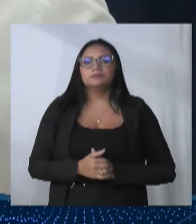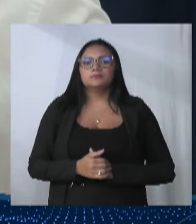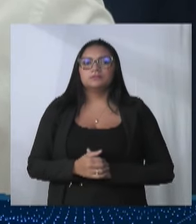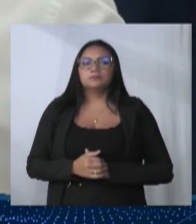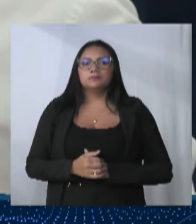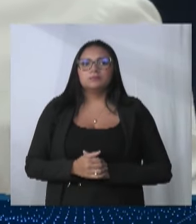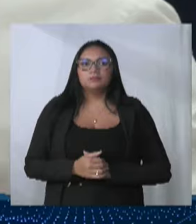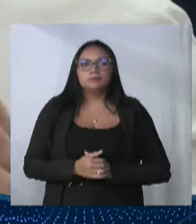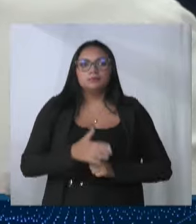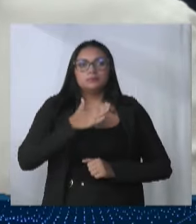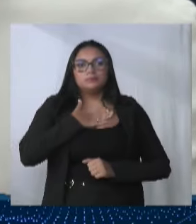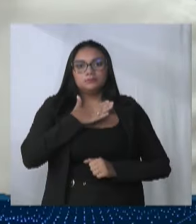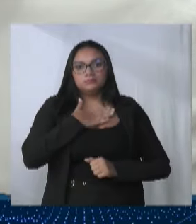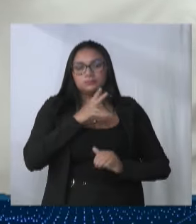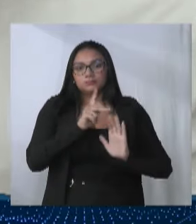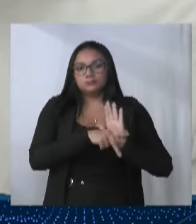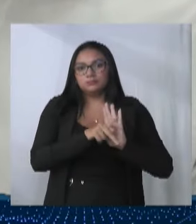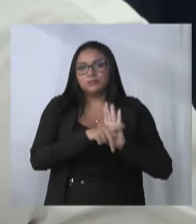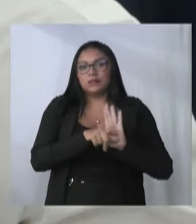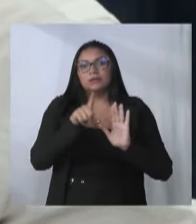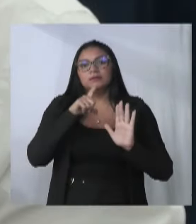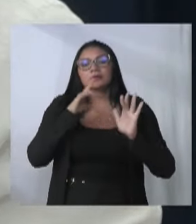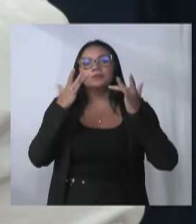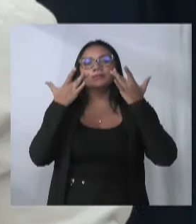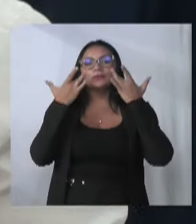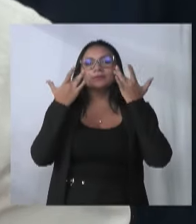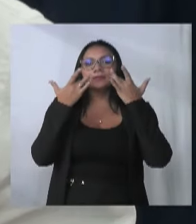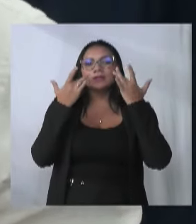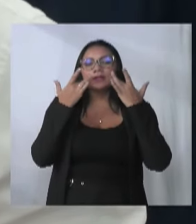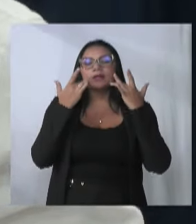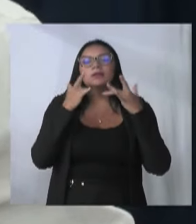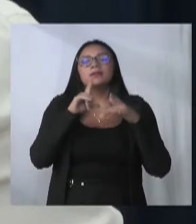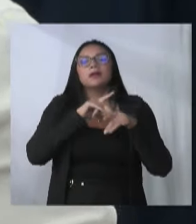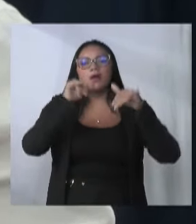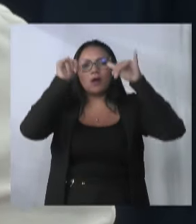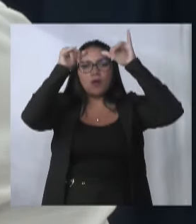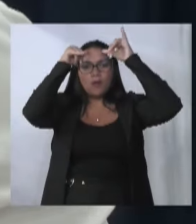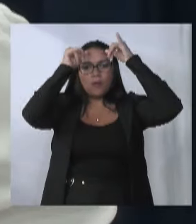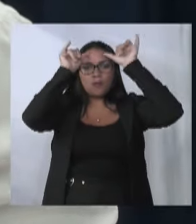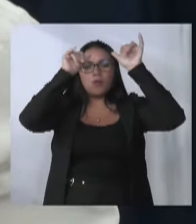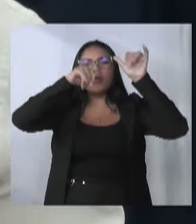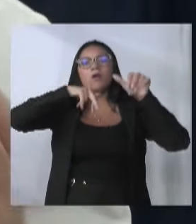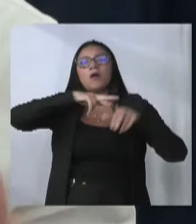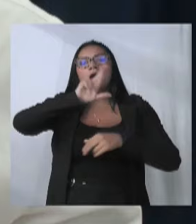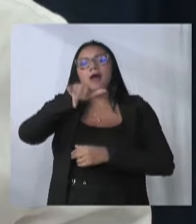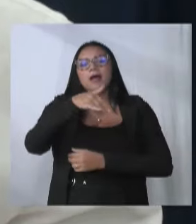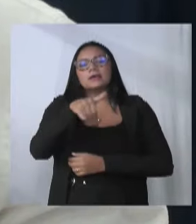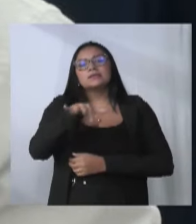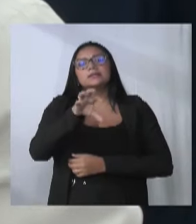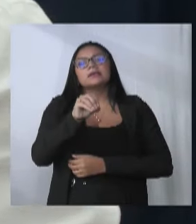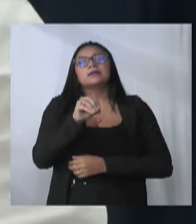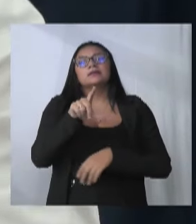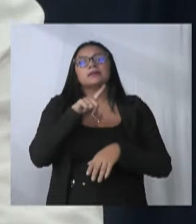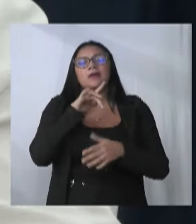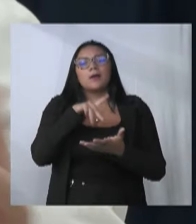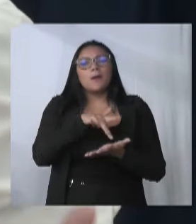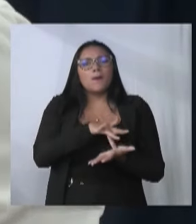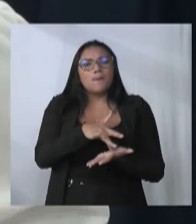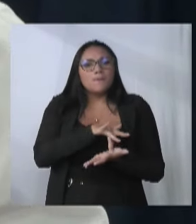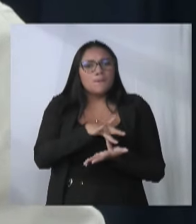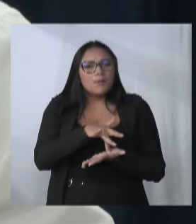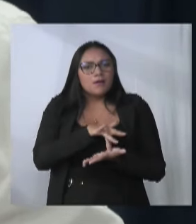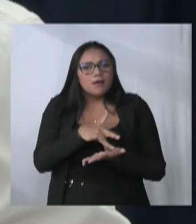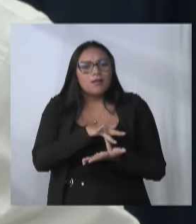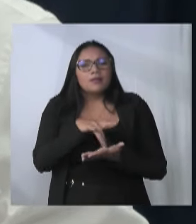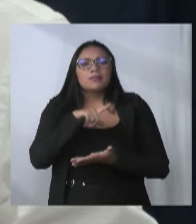de Teresina tem o teatro, tem o Bumba Meu Boi, tem o Reisado, tem o circo, tem o balé e